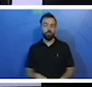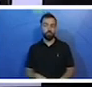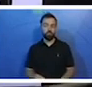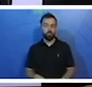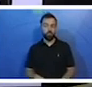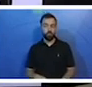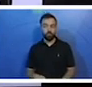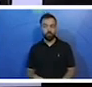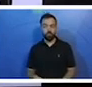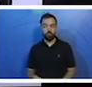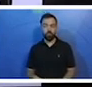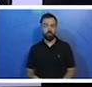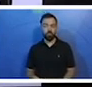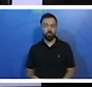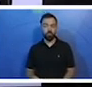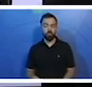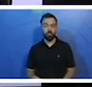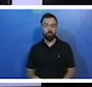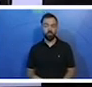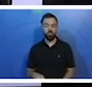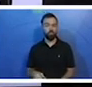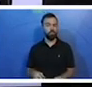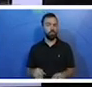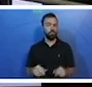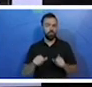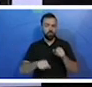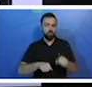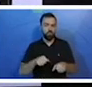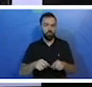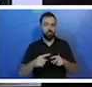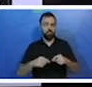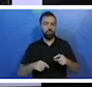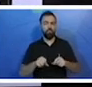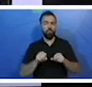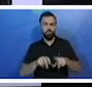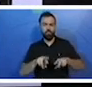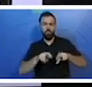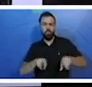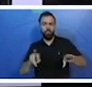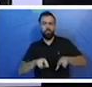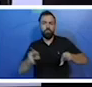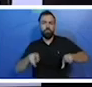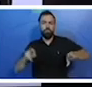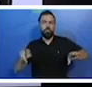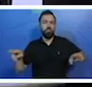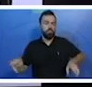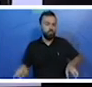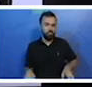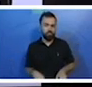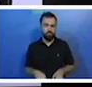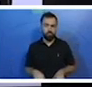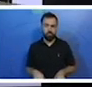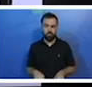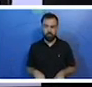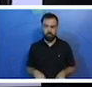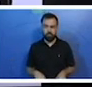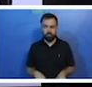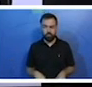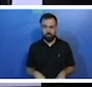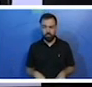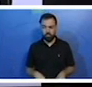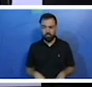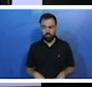para admirar essa imagem, nós vemos vários tipos de bicicleta diferentes. Vemos com essas silhuetas